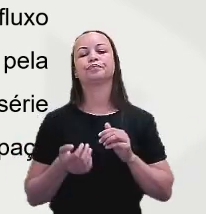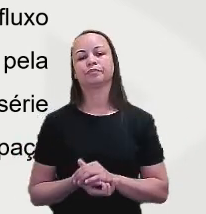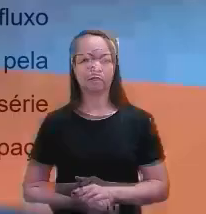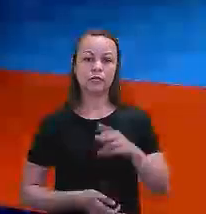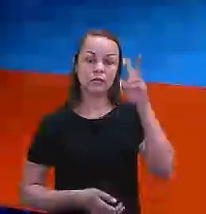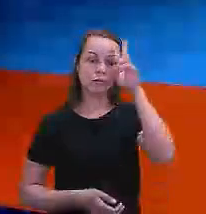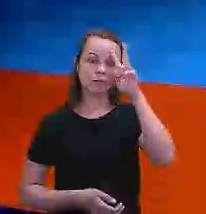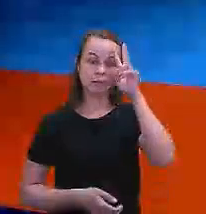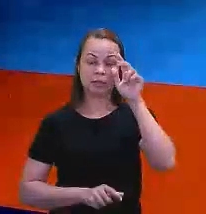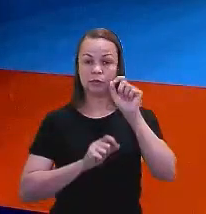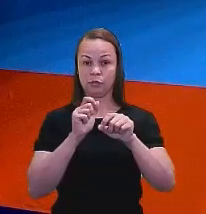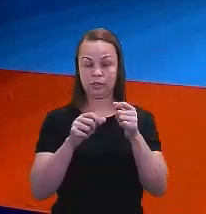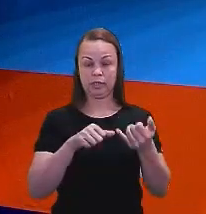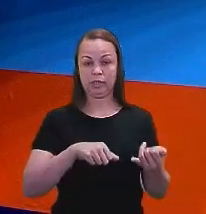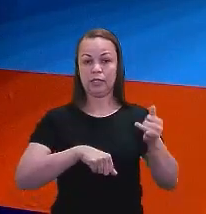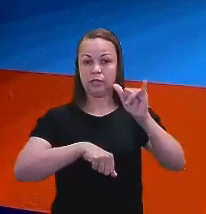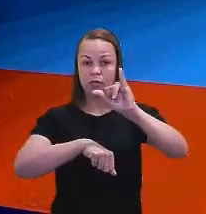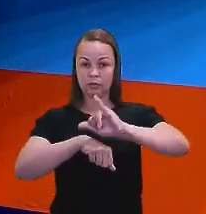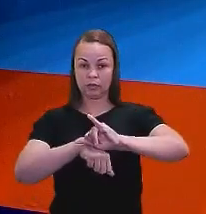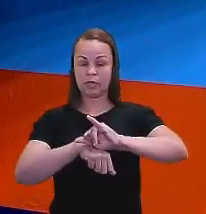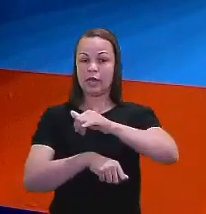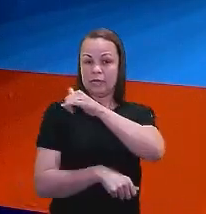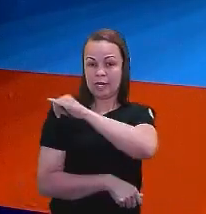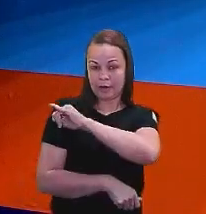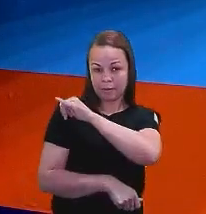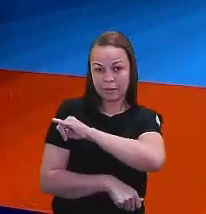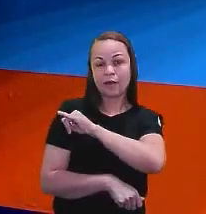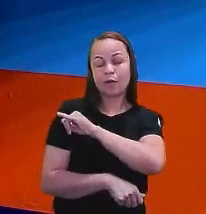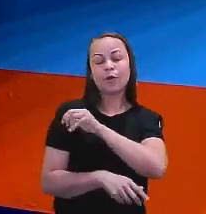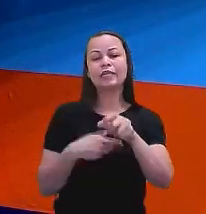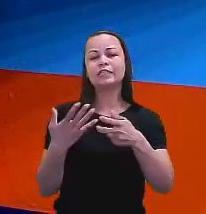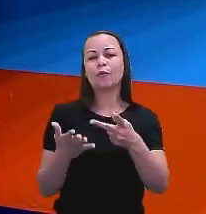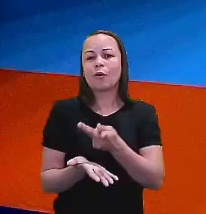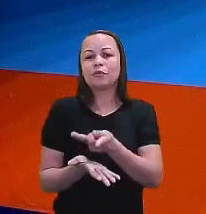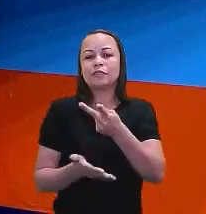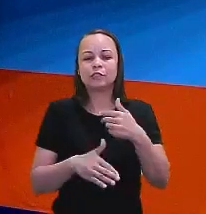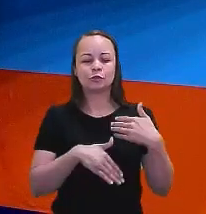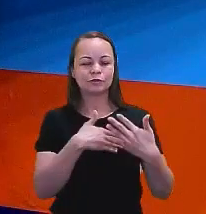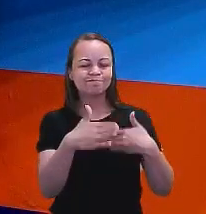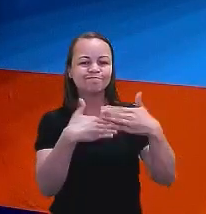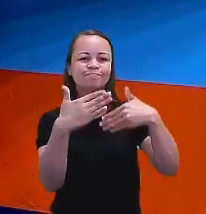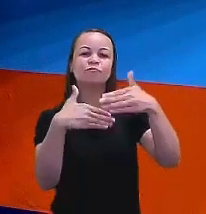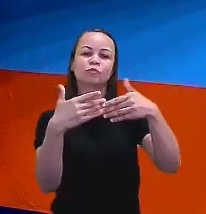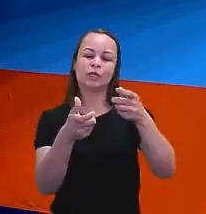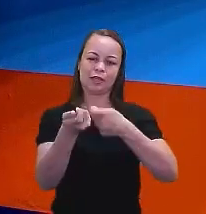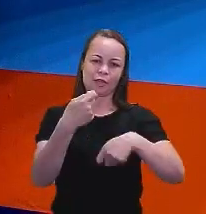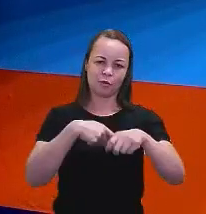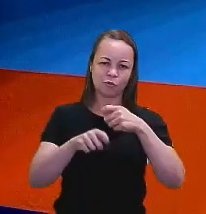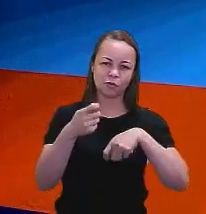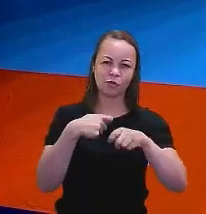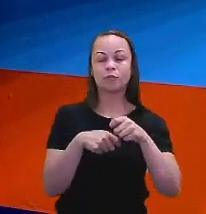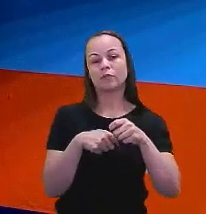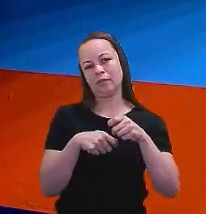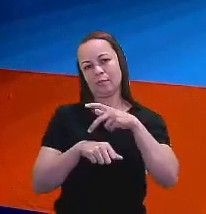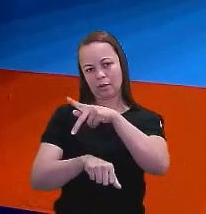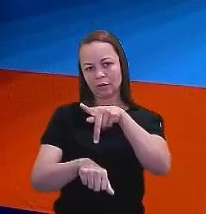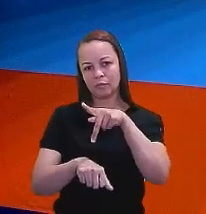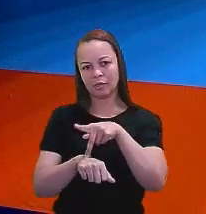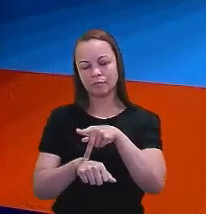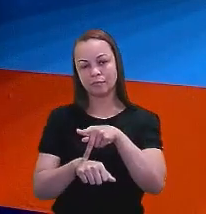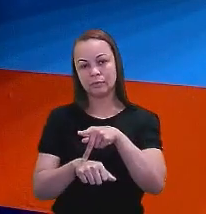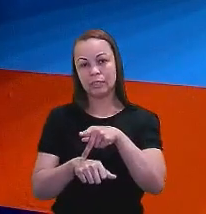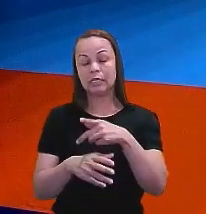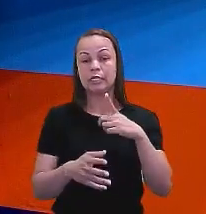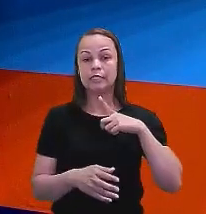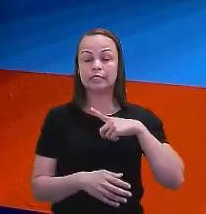Lembrando que o Rio de Janeiro era a capital do Brasil e tudo que era capital corria um maior desenvolvimento econômico para o nosso país. E temos